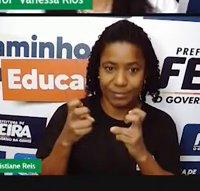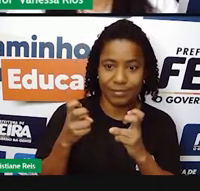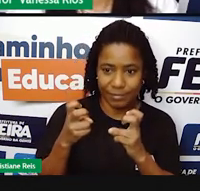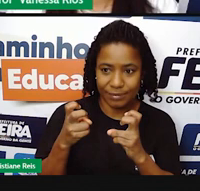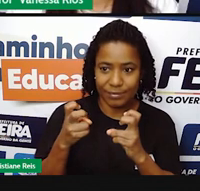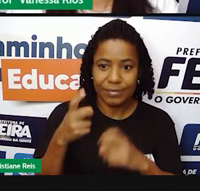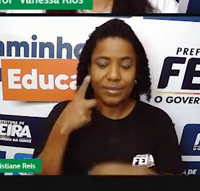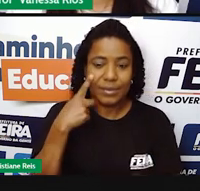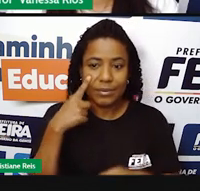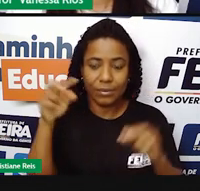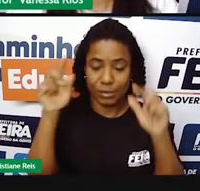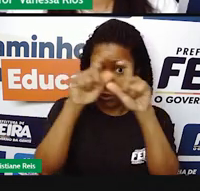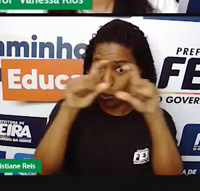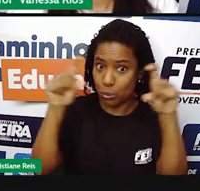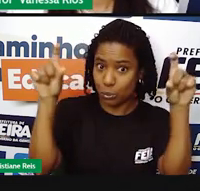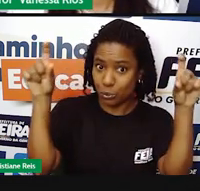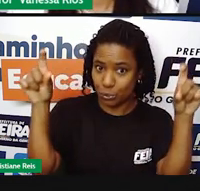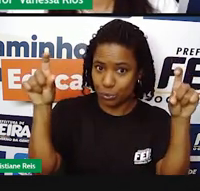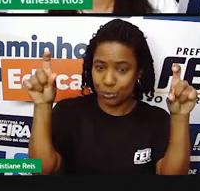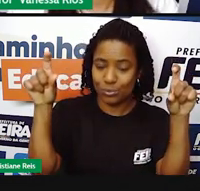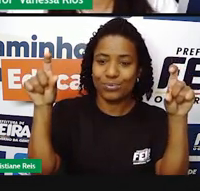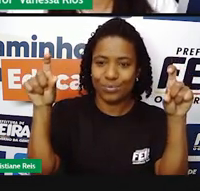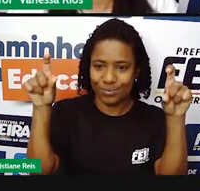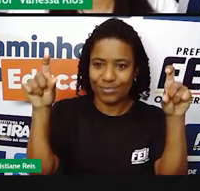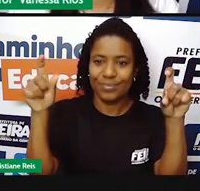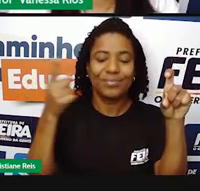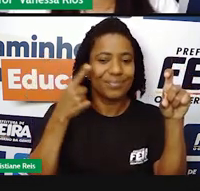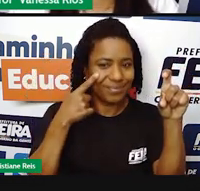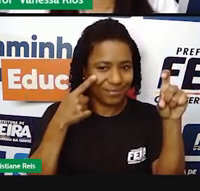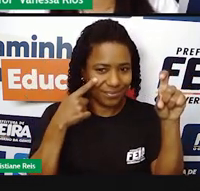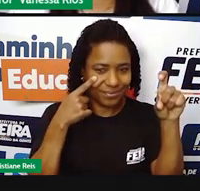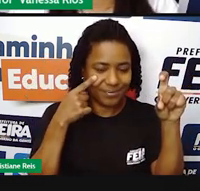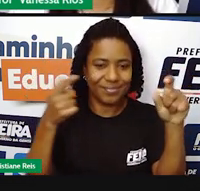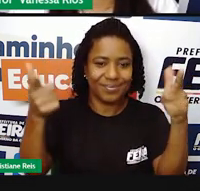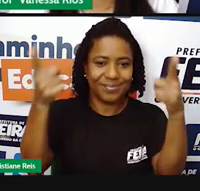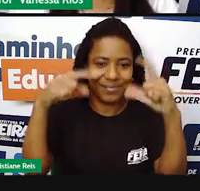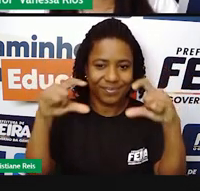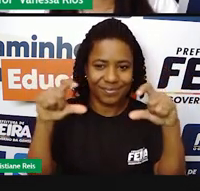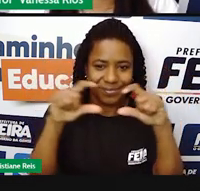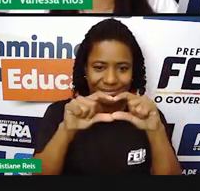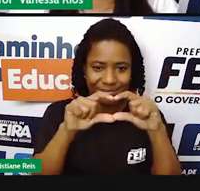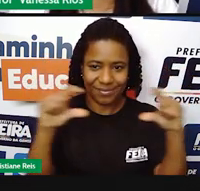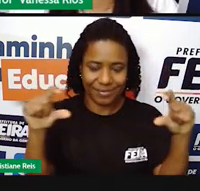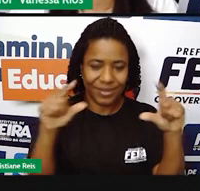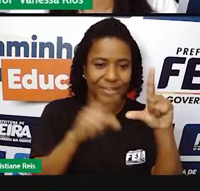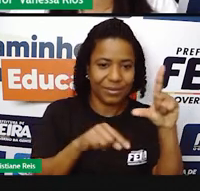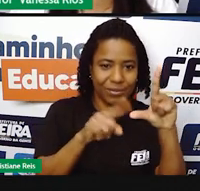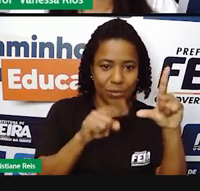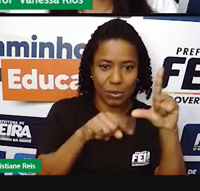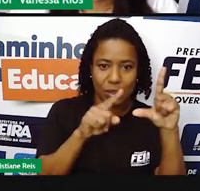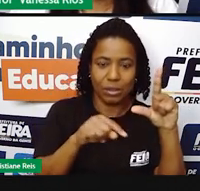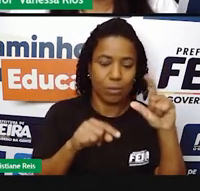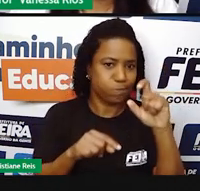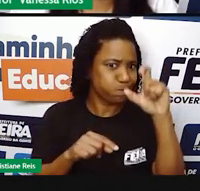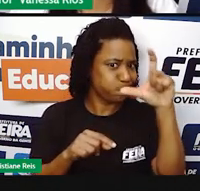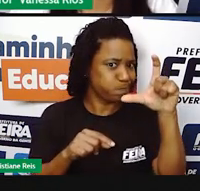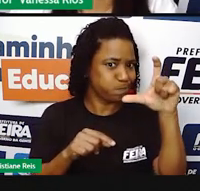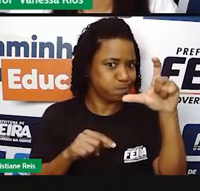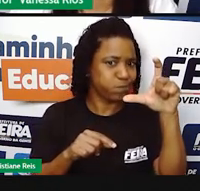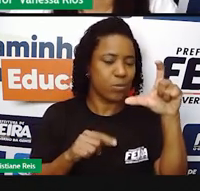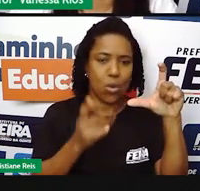É a presença do título. Aí também aparecendo aí com letras maiores, né? Mais escura.